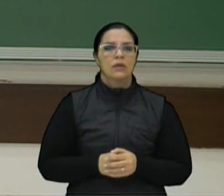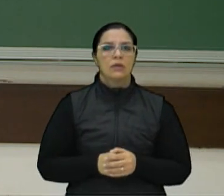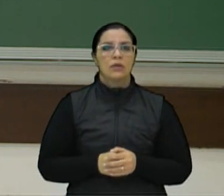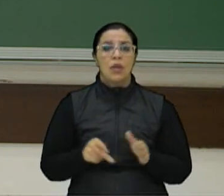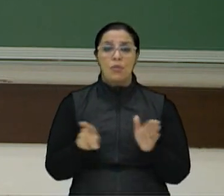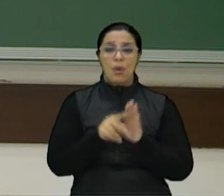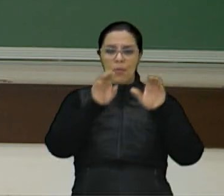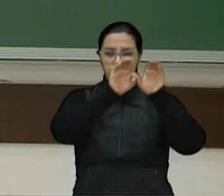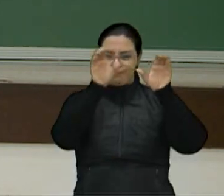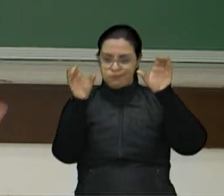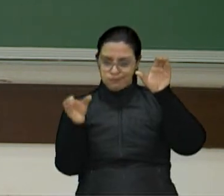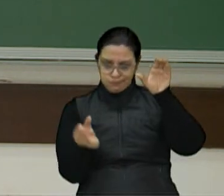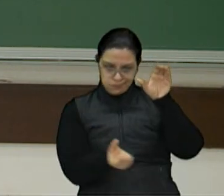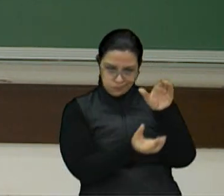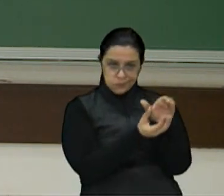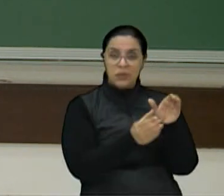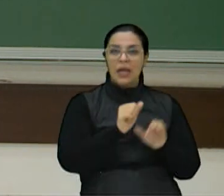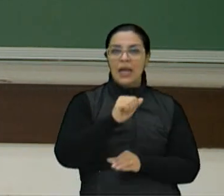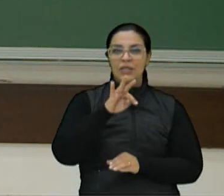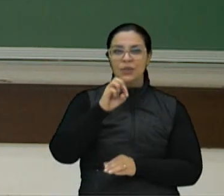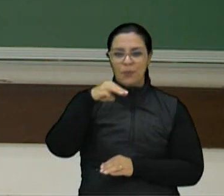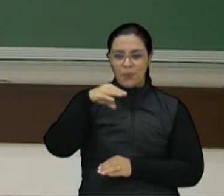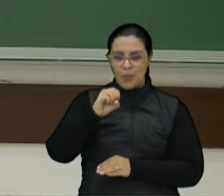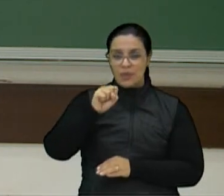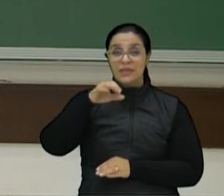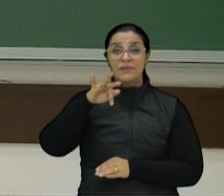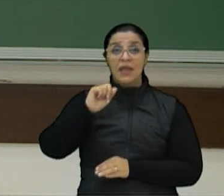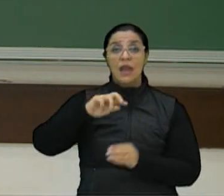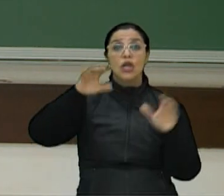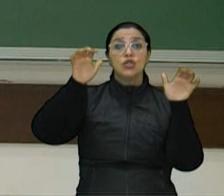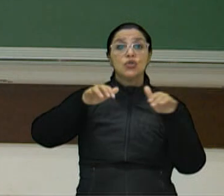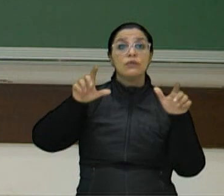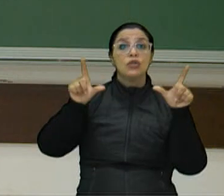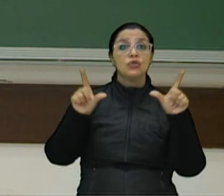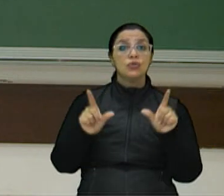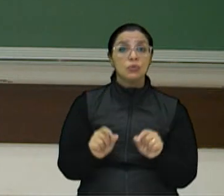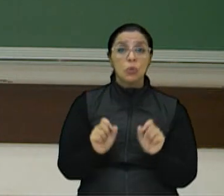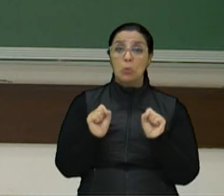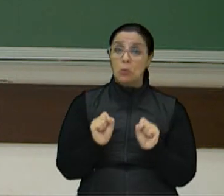na atmosfera, claro, muda o regime de chuvas, por exemplo.